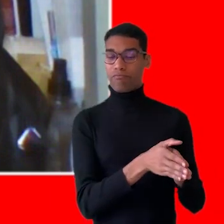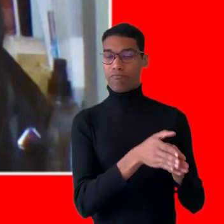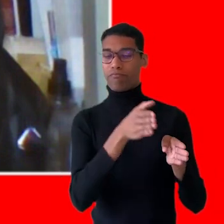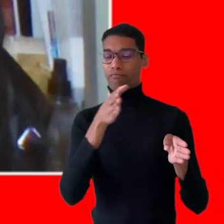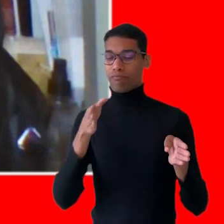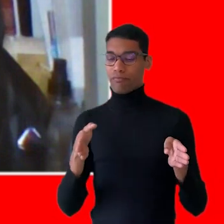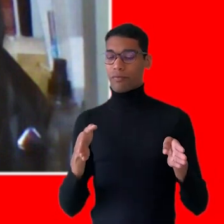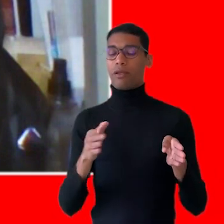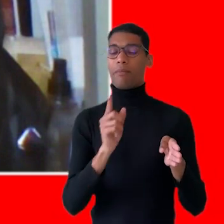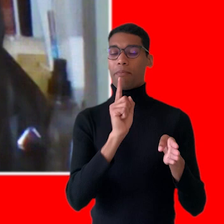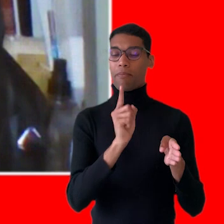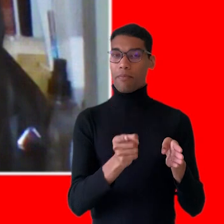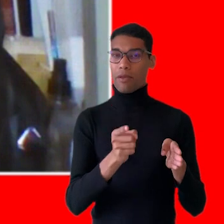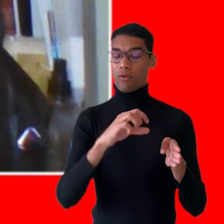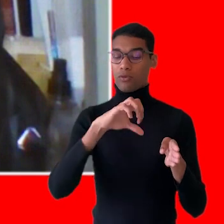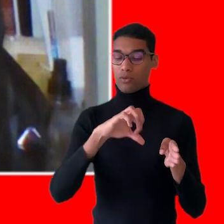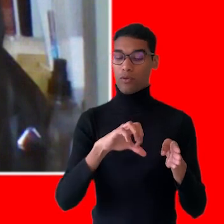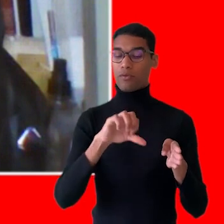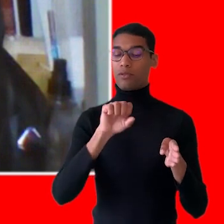1888,